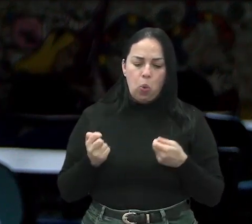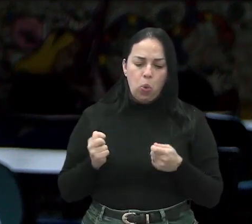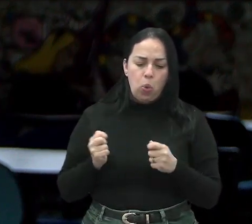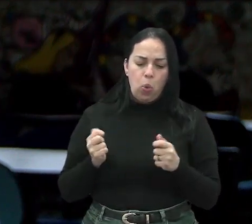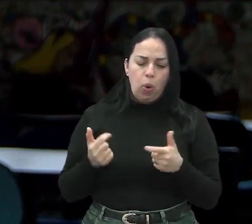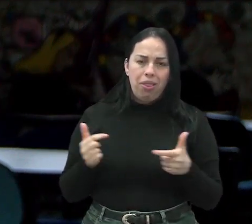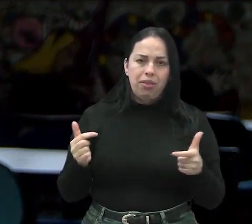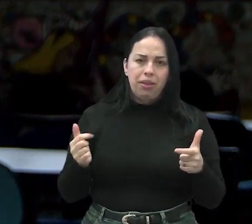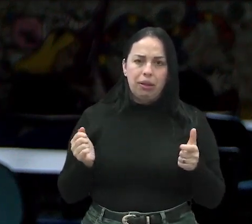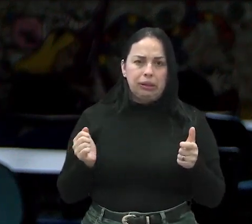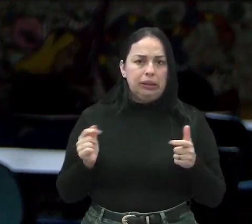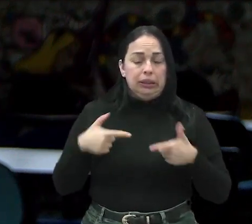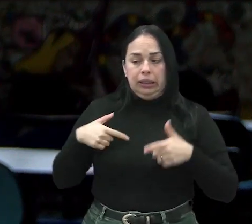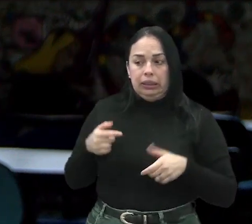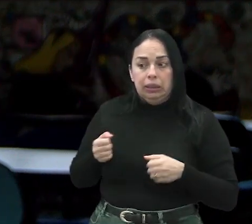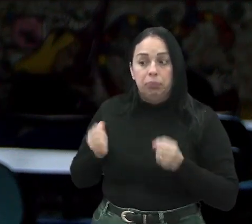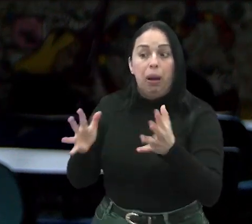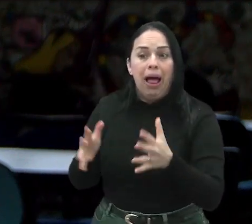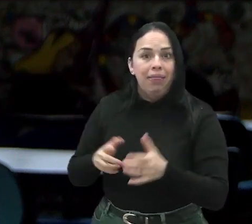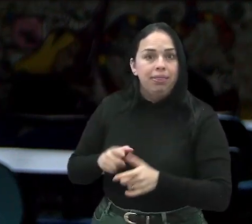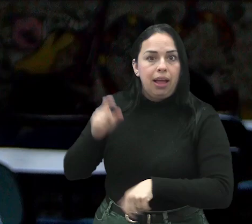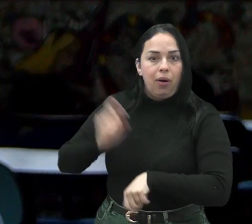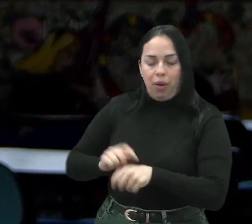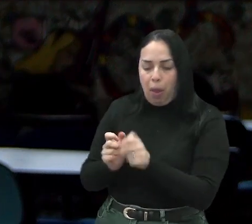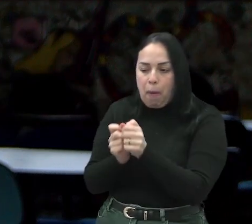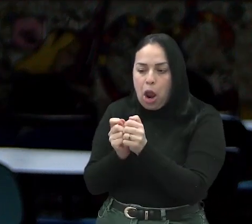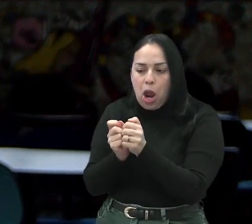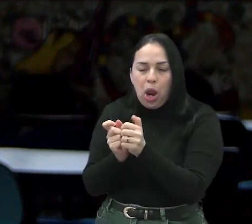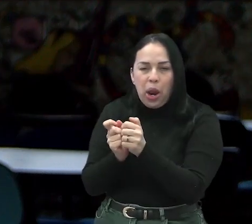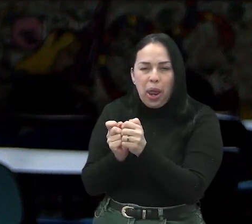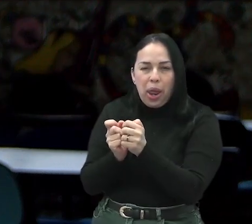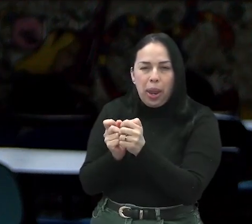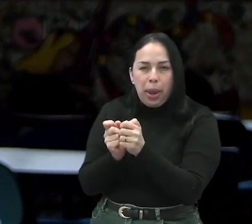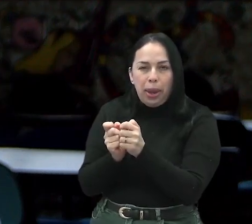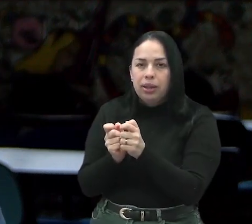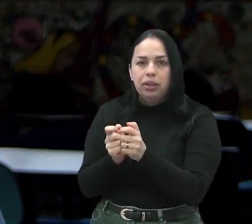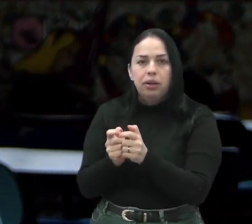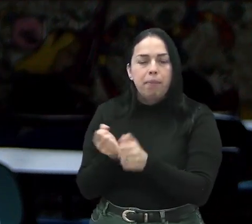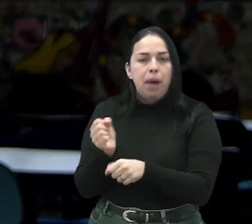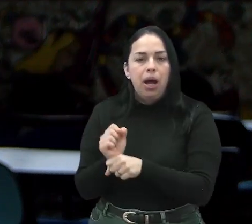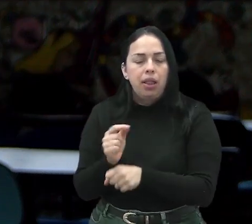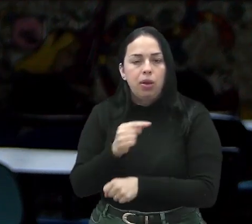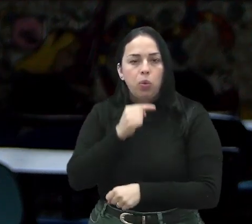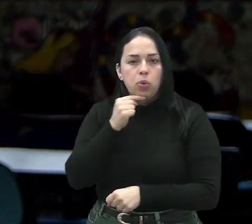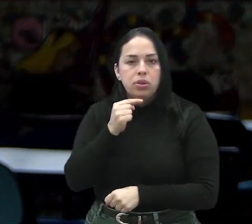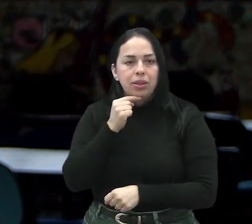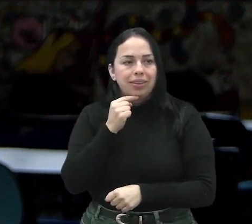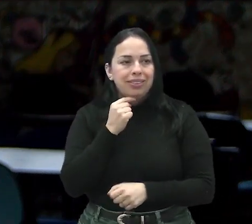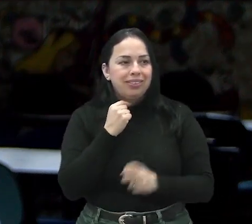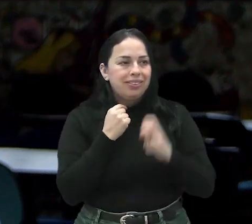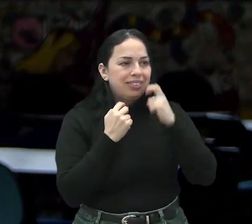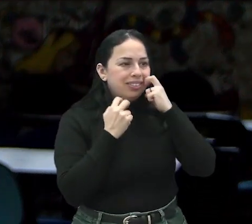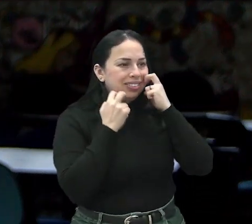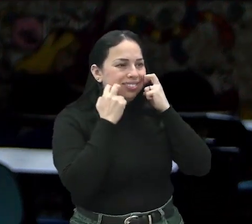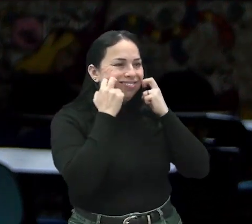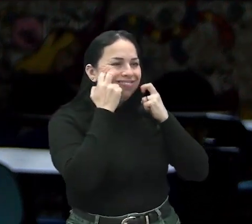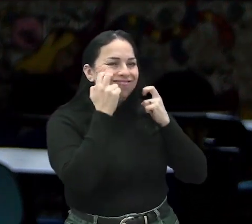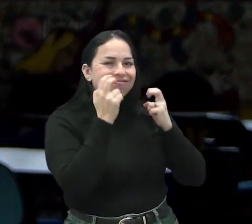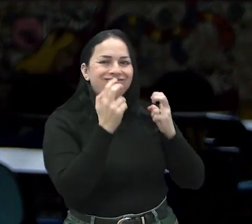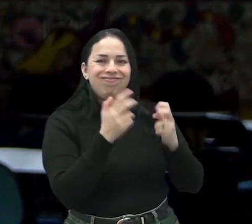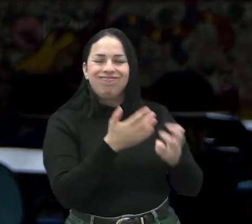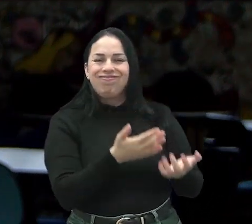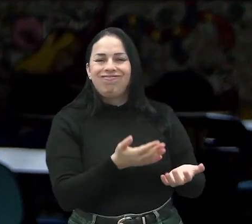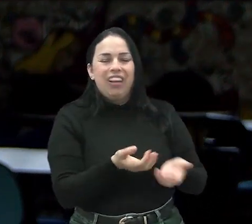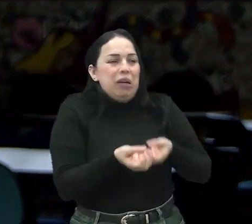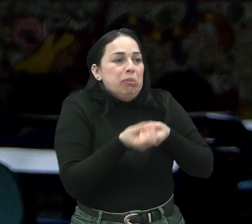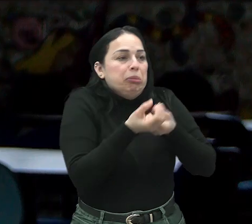que você não tem controle desse impulso, você de forma imediatista ou até compulsiva não consegue, você começa a se envergonhar